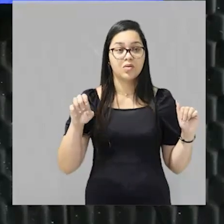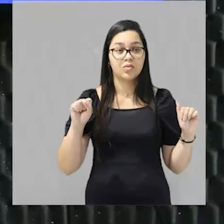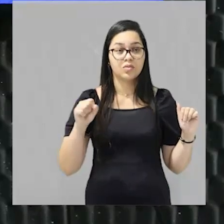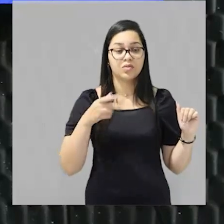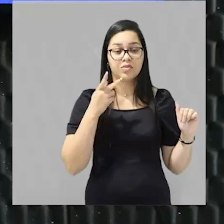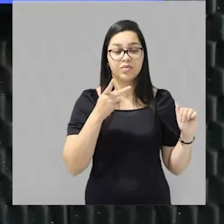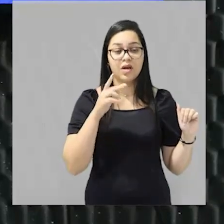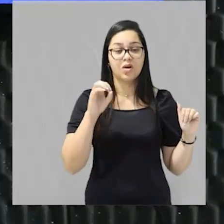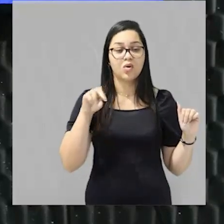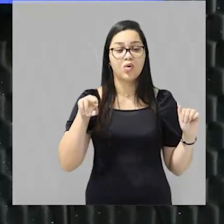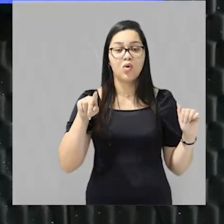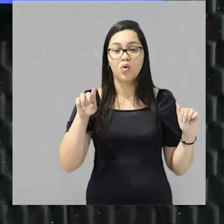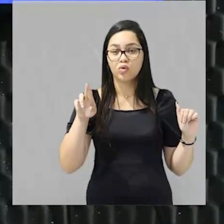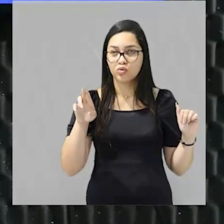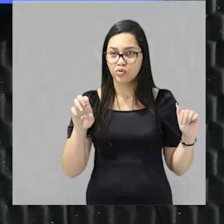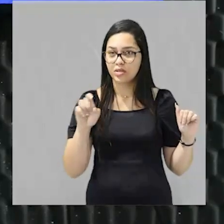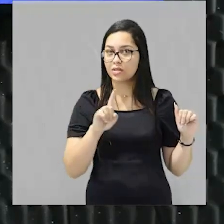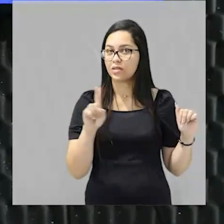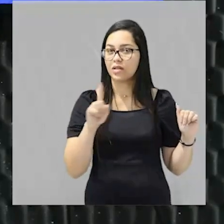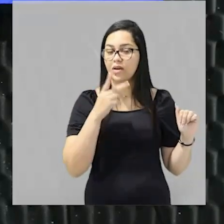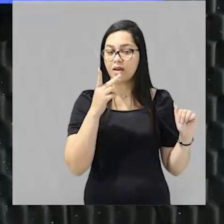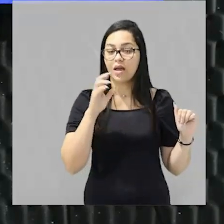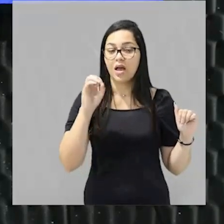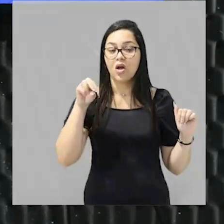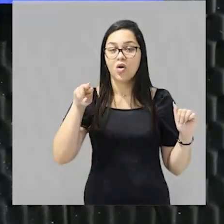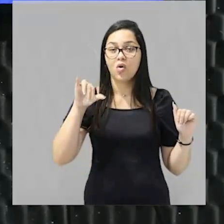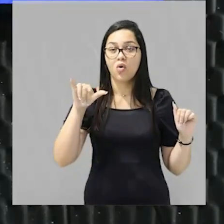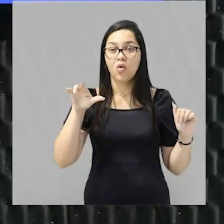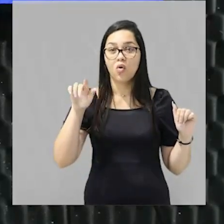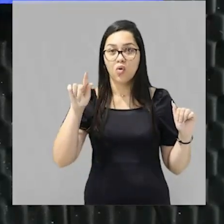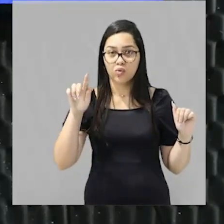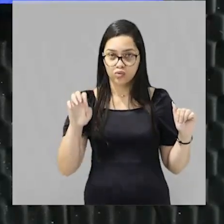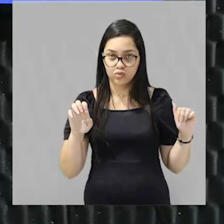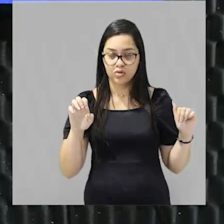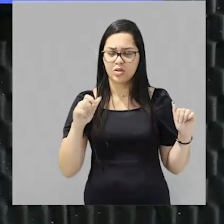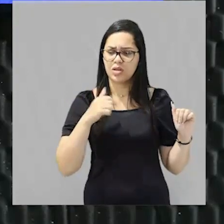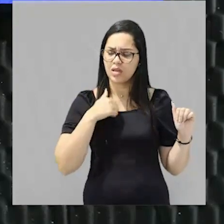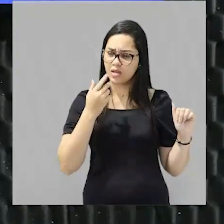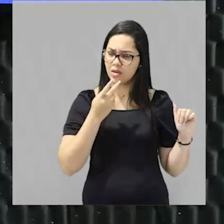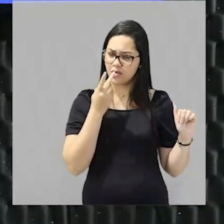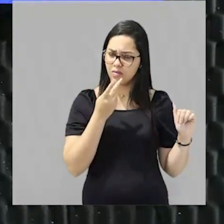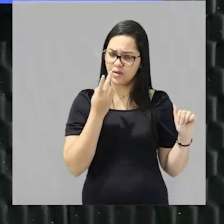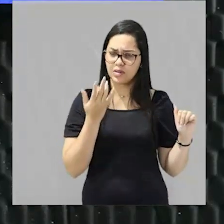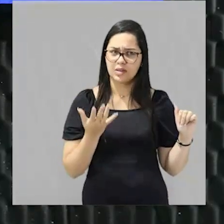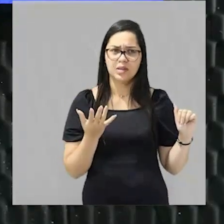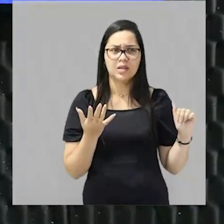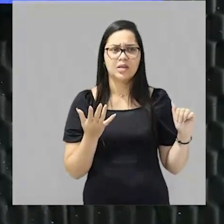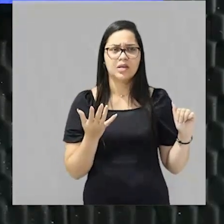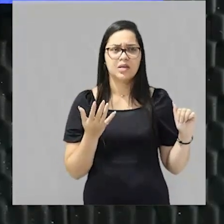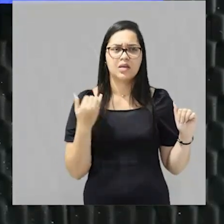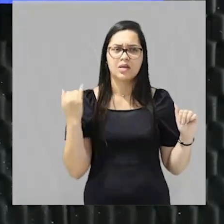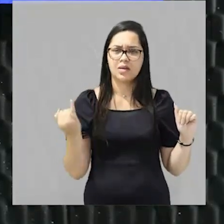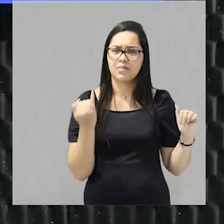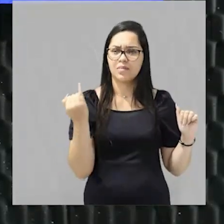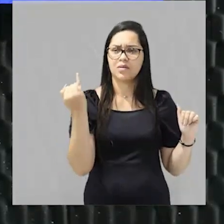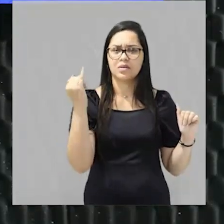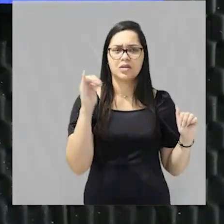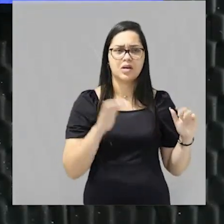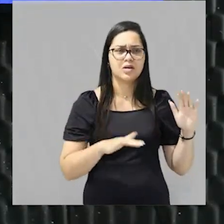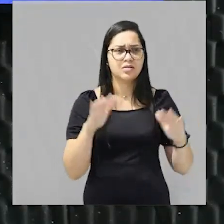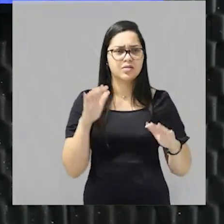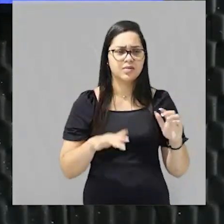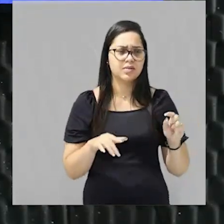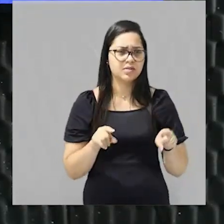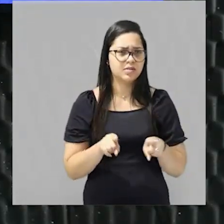Veríssimo, tá? Aliás, Luiz Fernando Veríssimo. No poema O Sedutor Médio, é possível reconhecer a presença